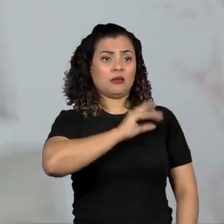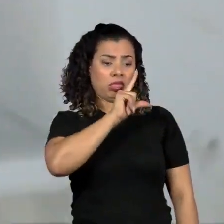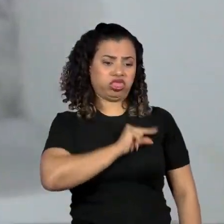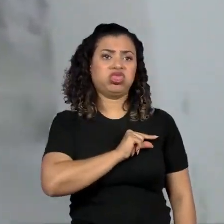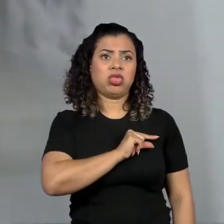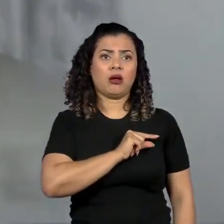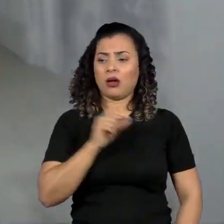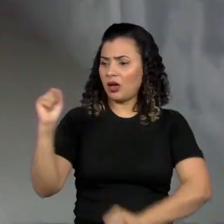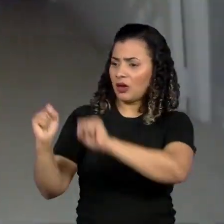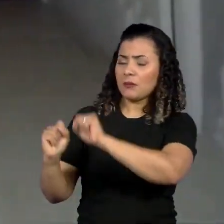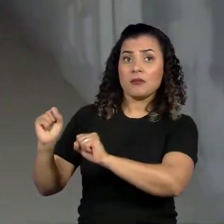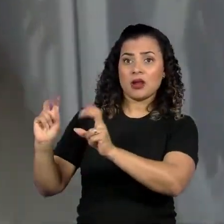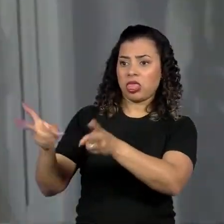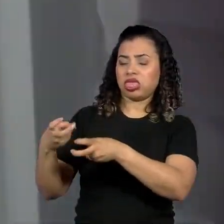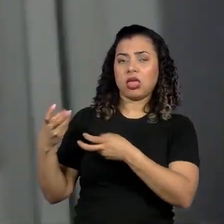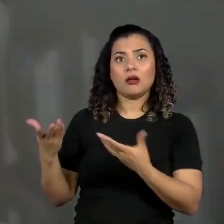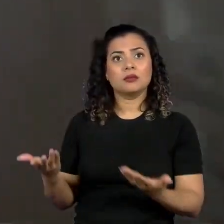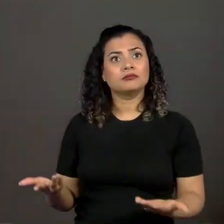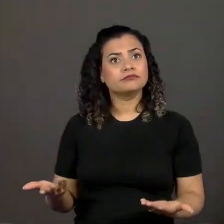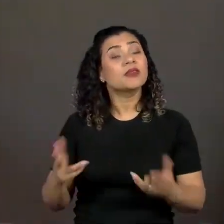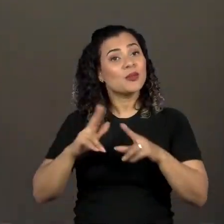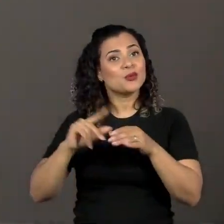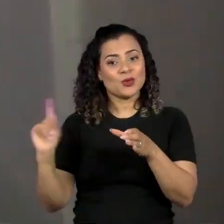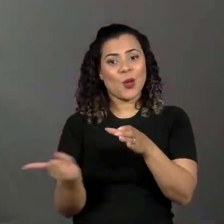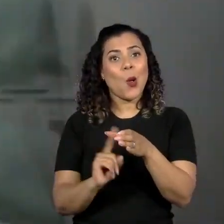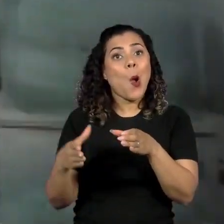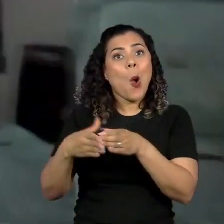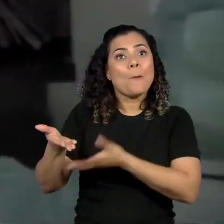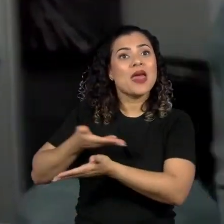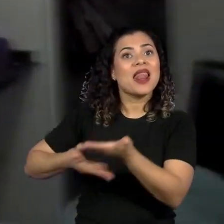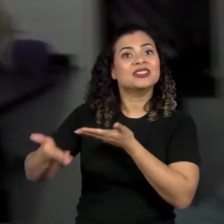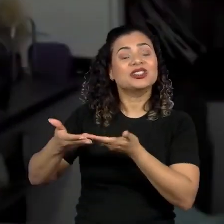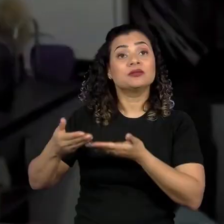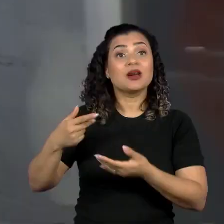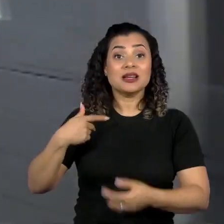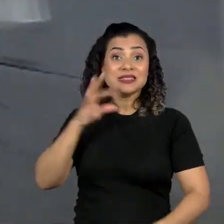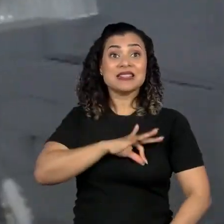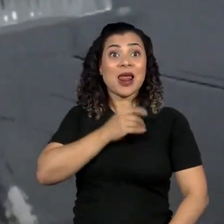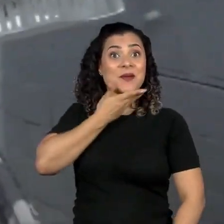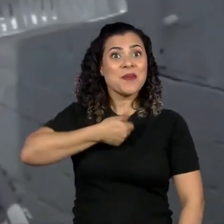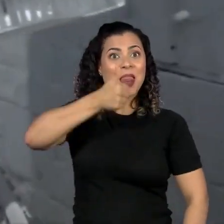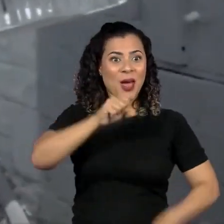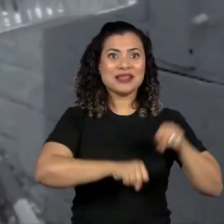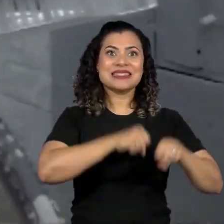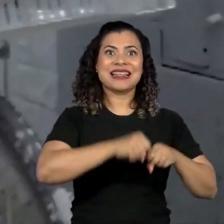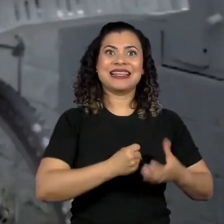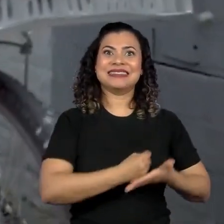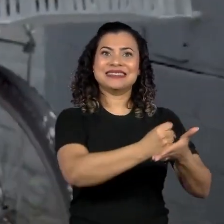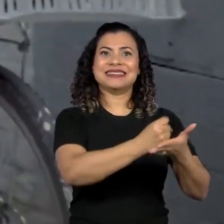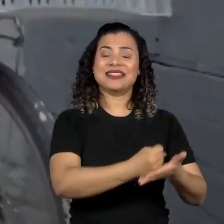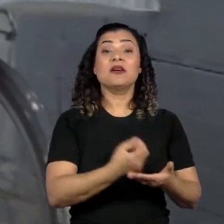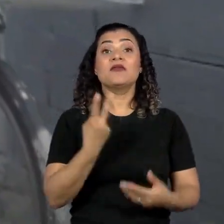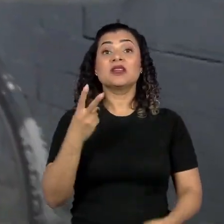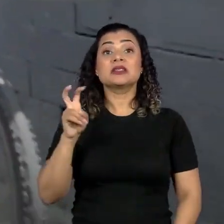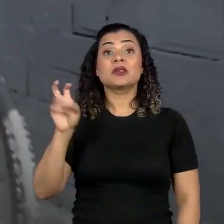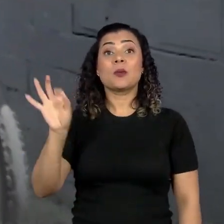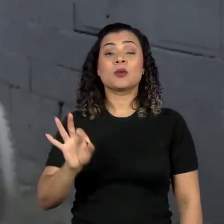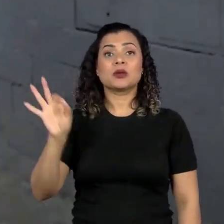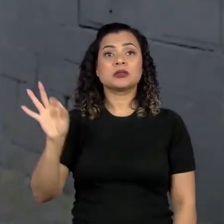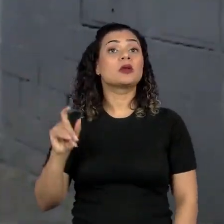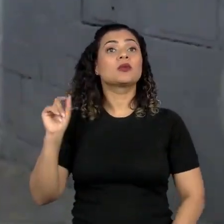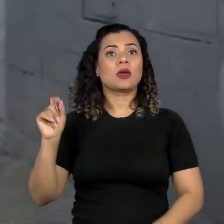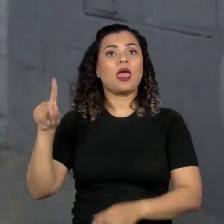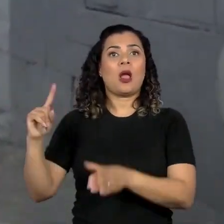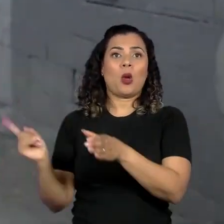a maior parte fica com o ciclista, porque 75% do valor da entrega fica para o ciclista, 25% fica